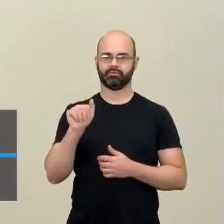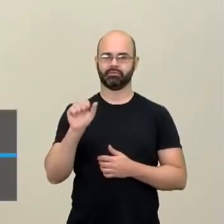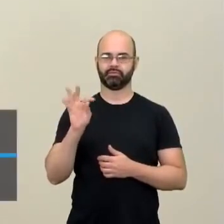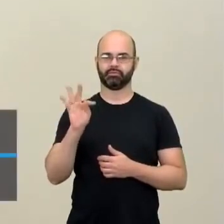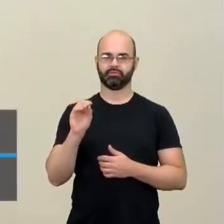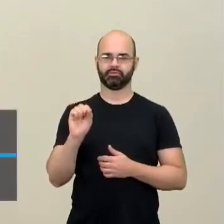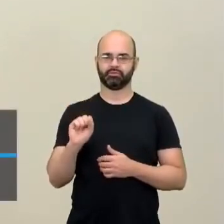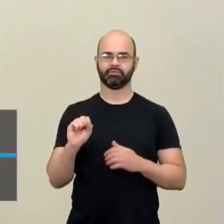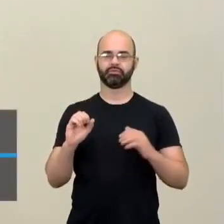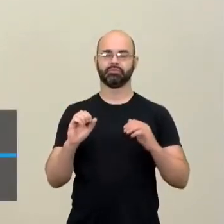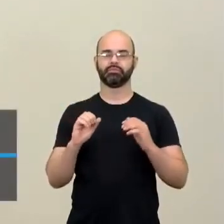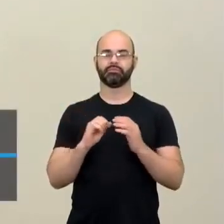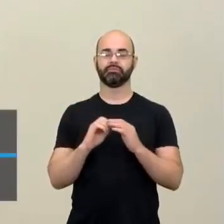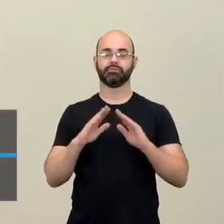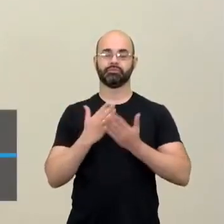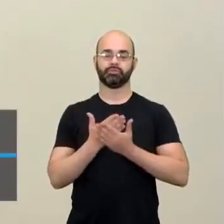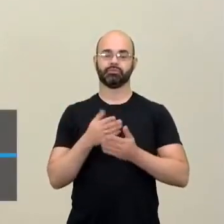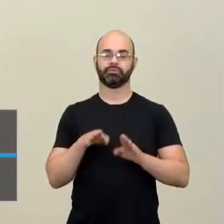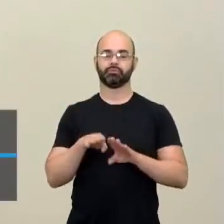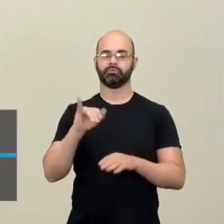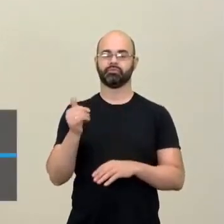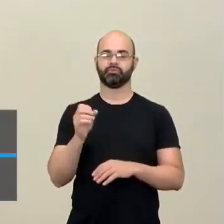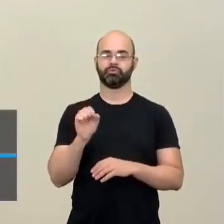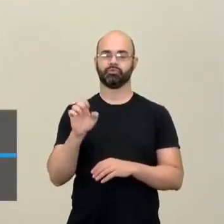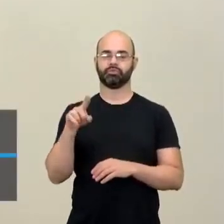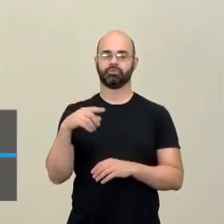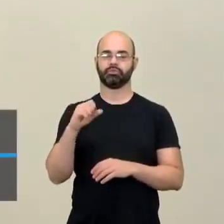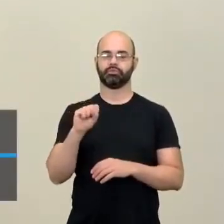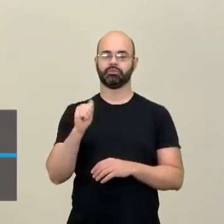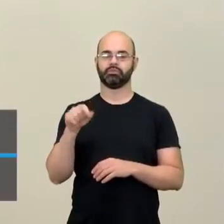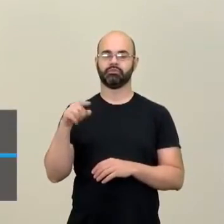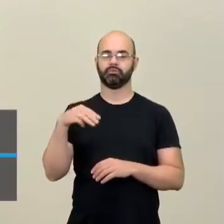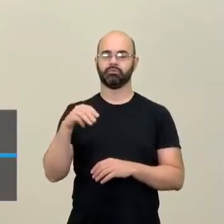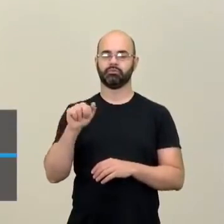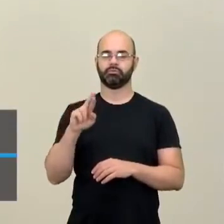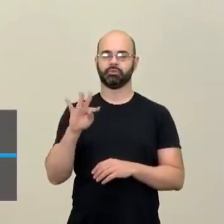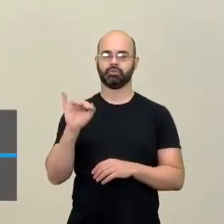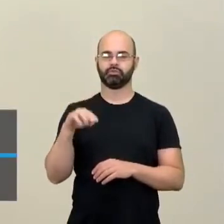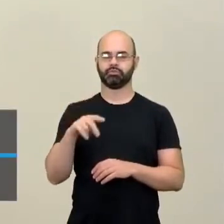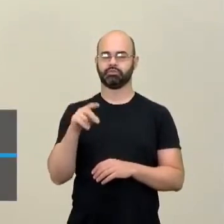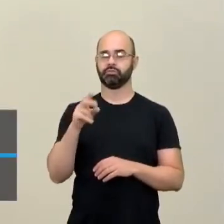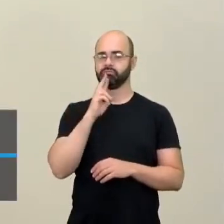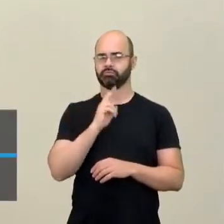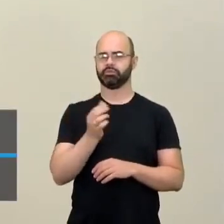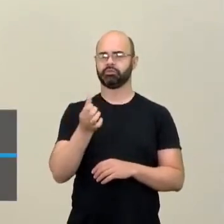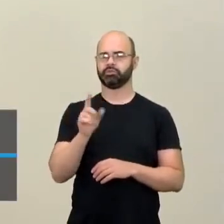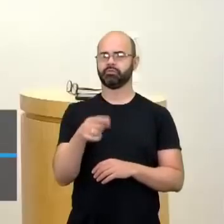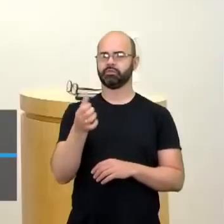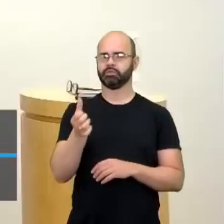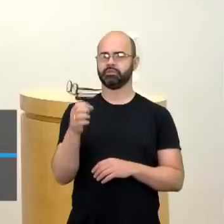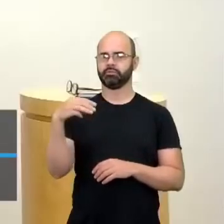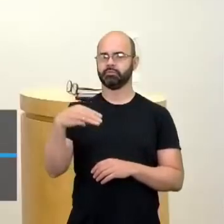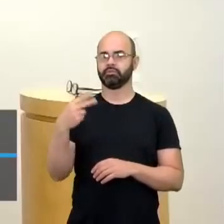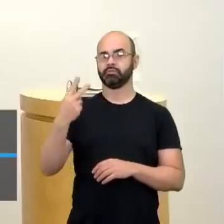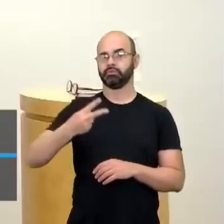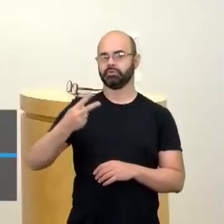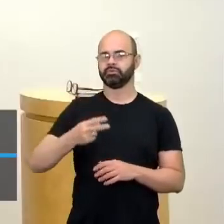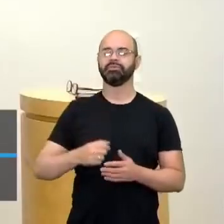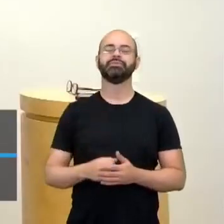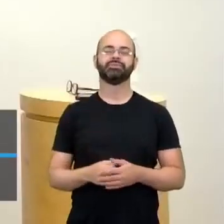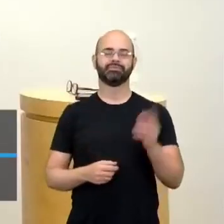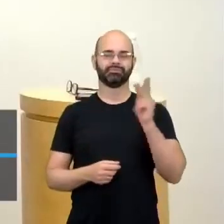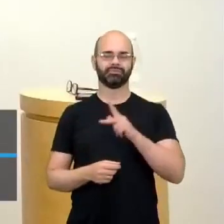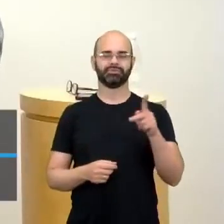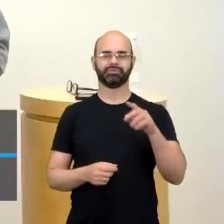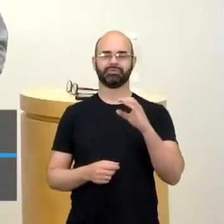de Castro Aguiar e com a escola José São Martin, os seus alunos estão dizendo 3,6 metros quadrados. E legal, abraço, professora